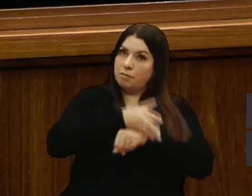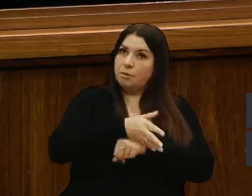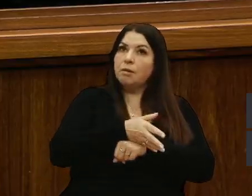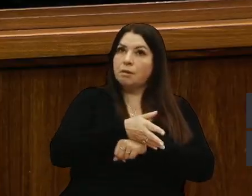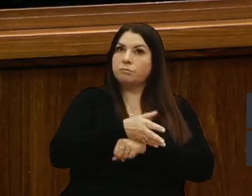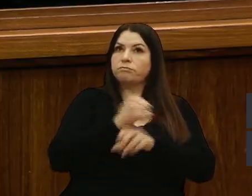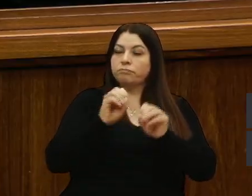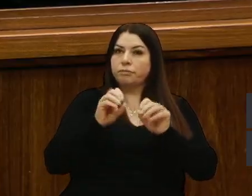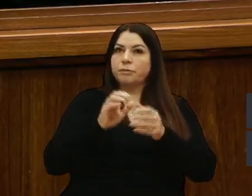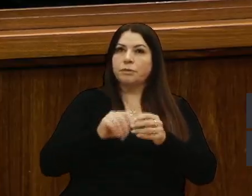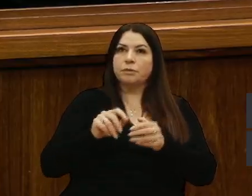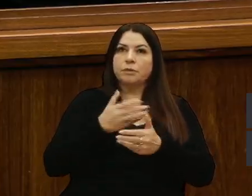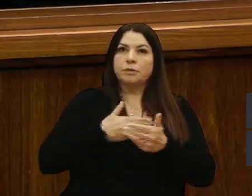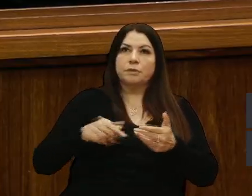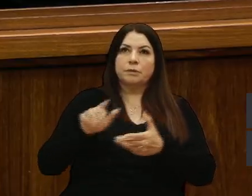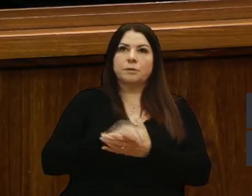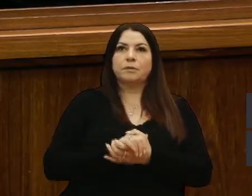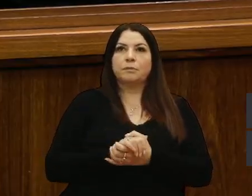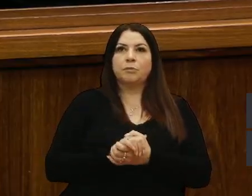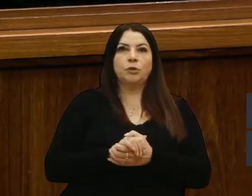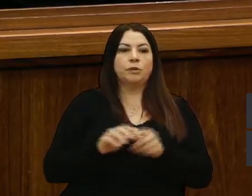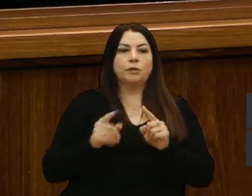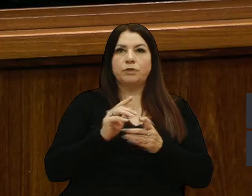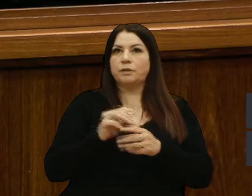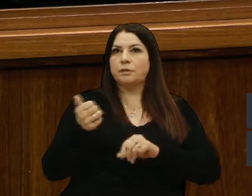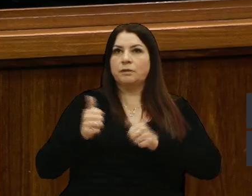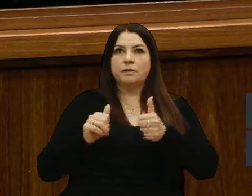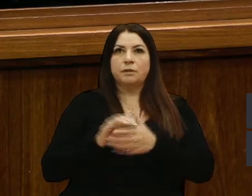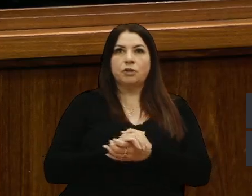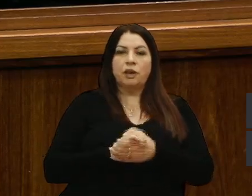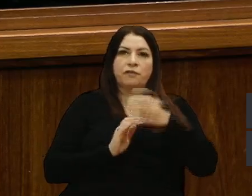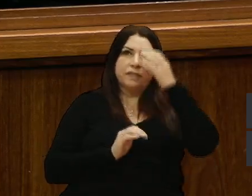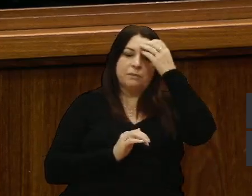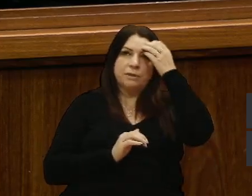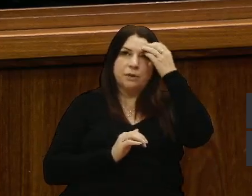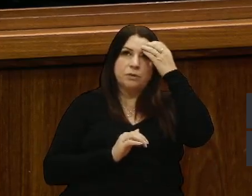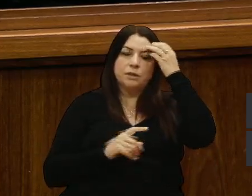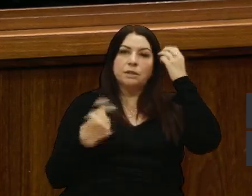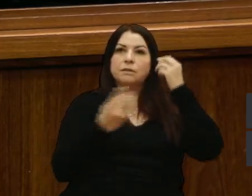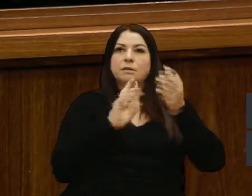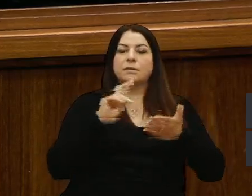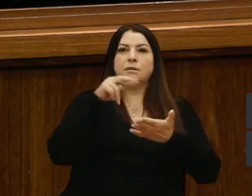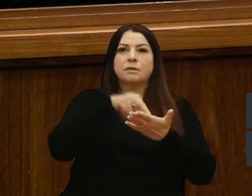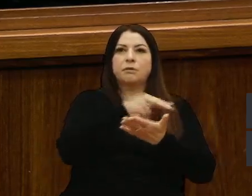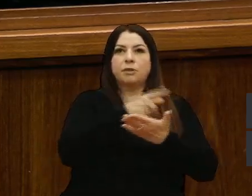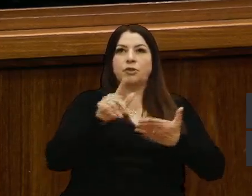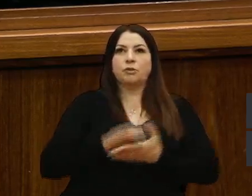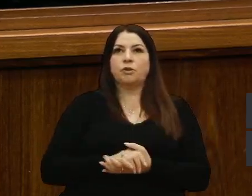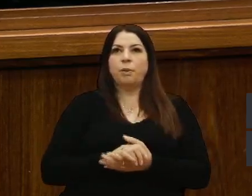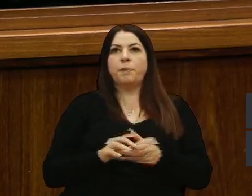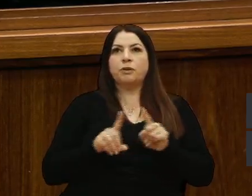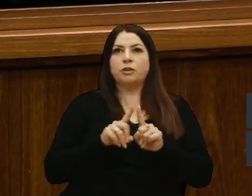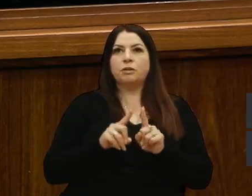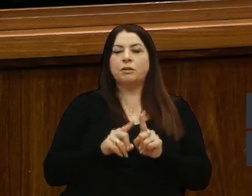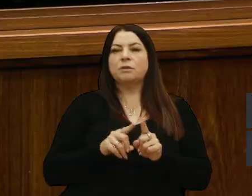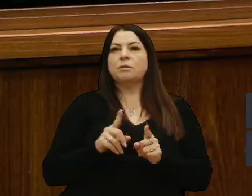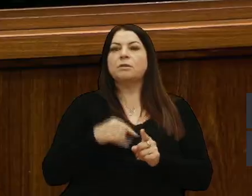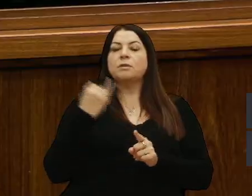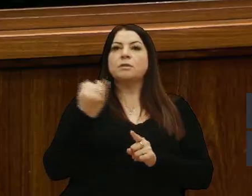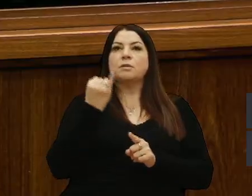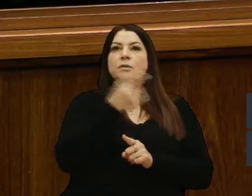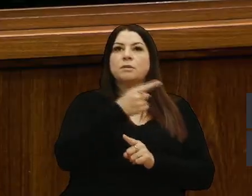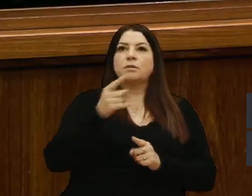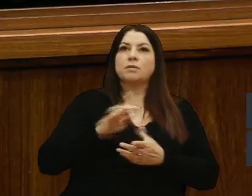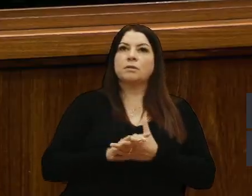o ensino público de qualidade e que isso será uma realidade. É algo muito importante, é algo